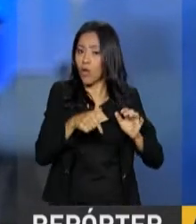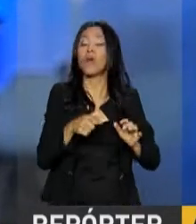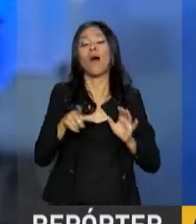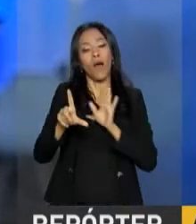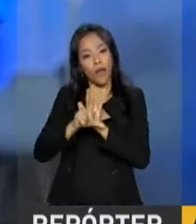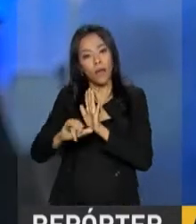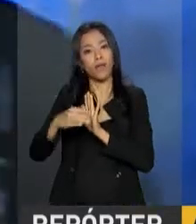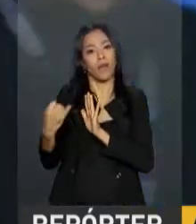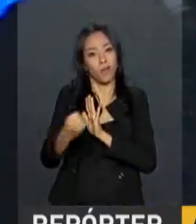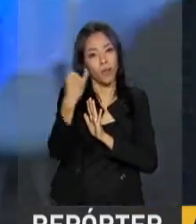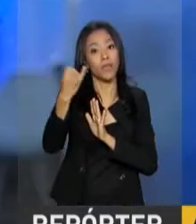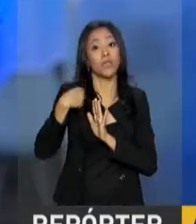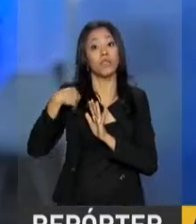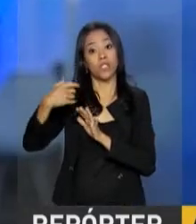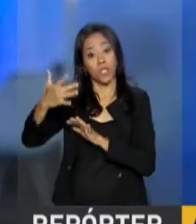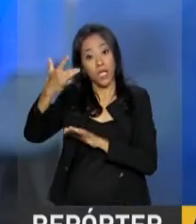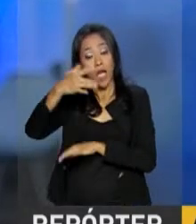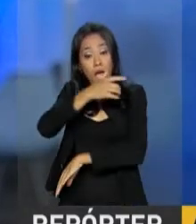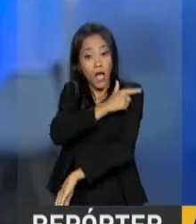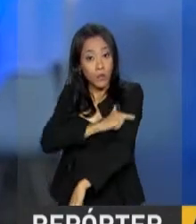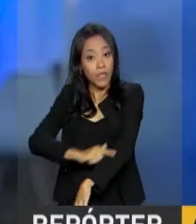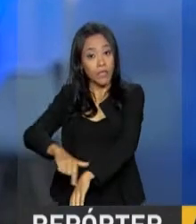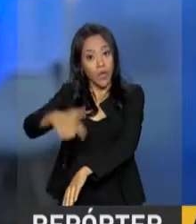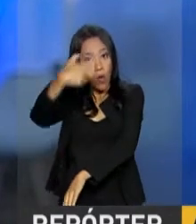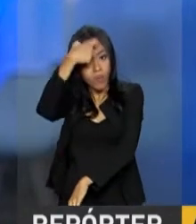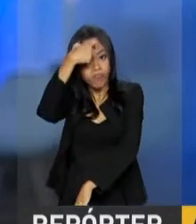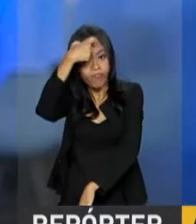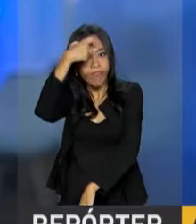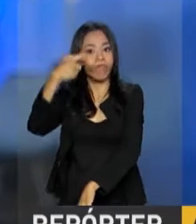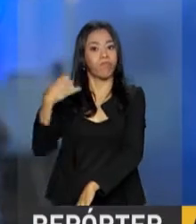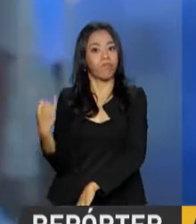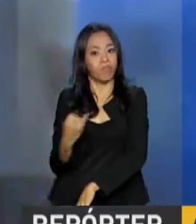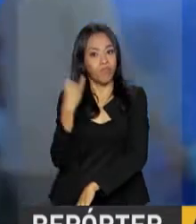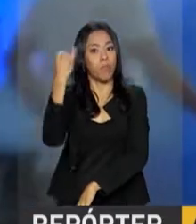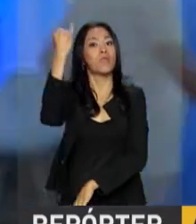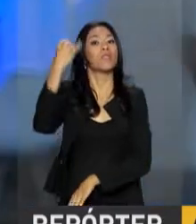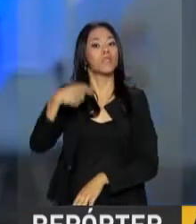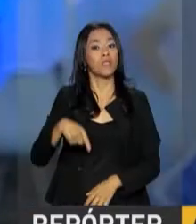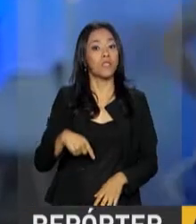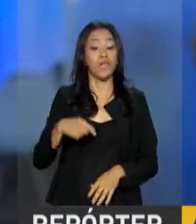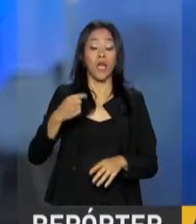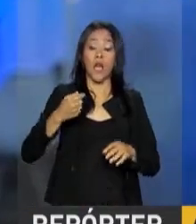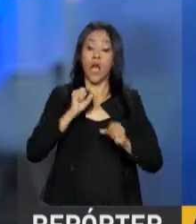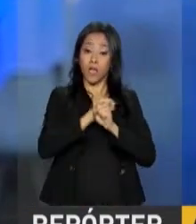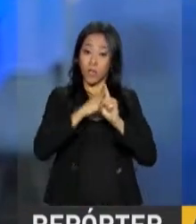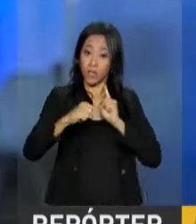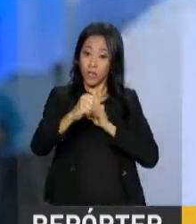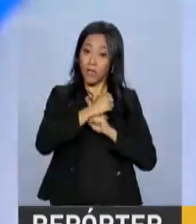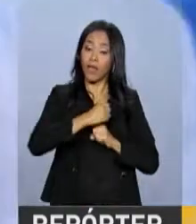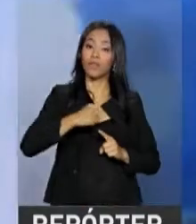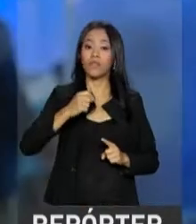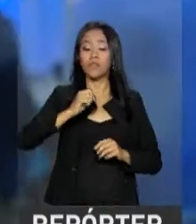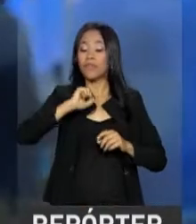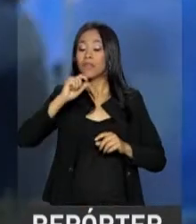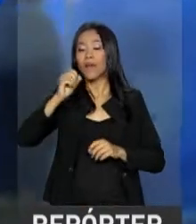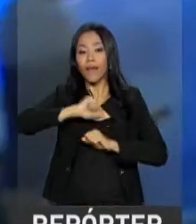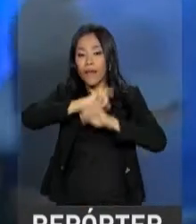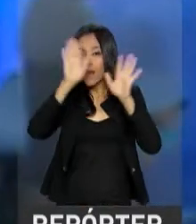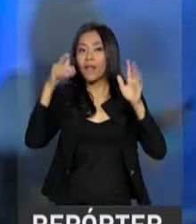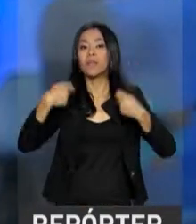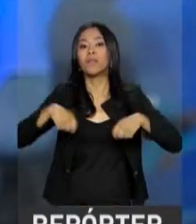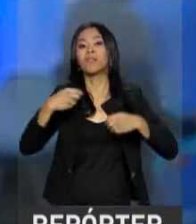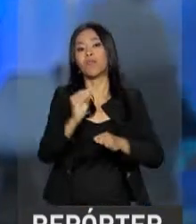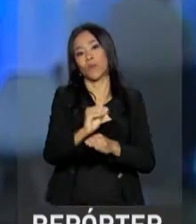importante, a educação das pessoas é muito importante. A sociedade israelense tem muito claro que a água é um recurso que tem que cuidar para as